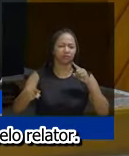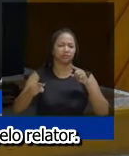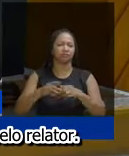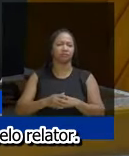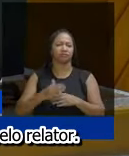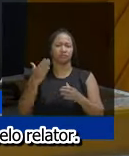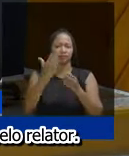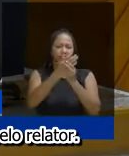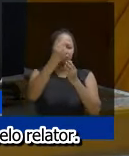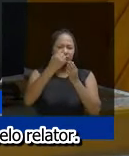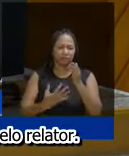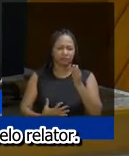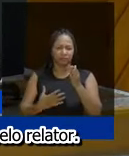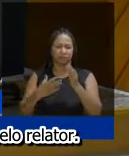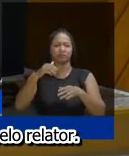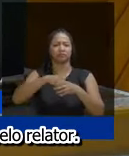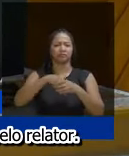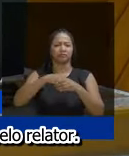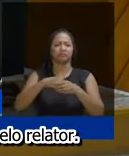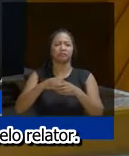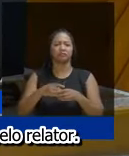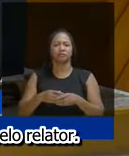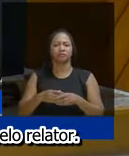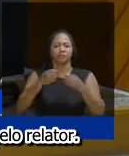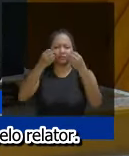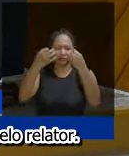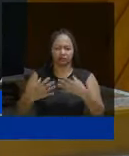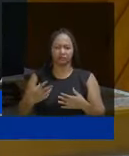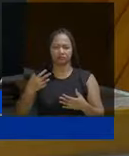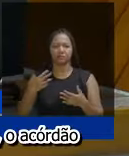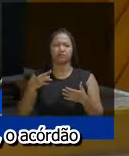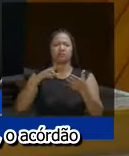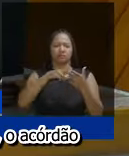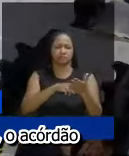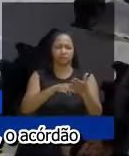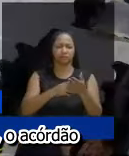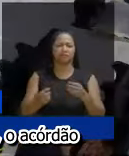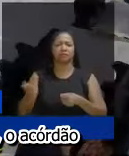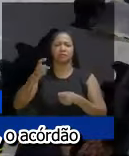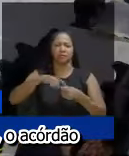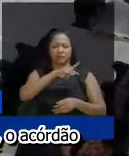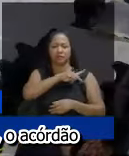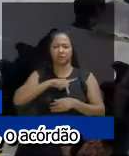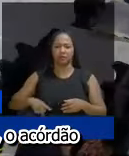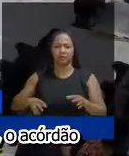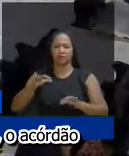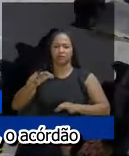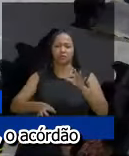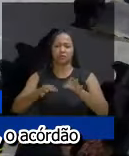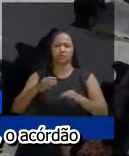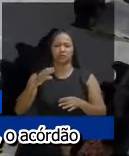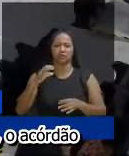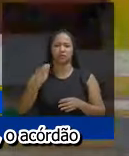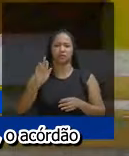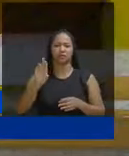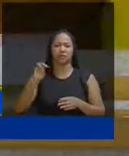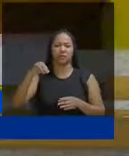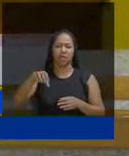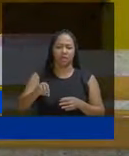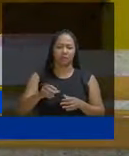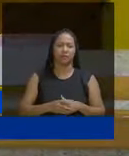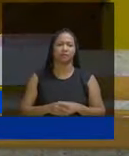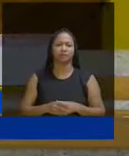os embargos de declaração nos termos do voto proferido pelo relator. Retorna à presidência ao juiz Carlos Antônio. O acordo.